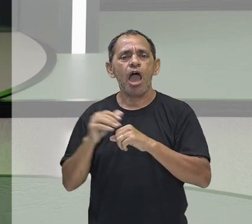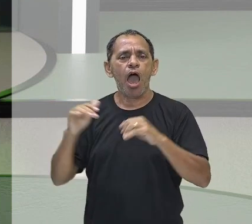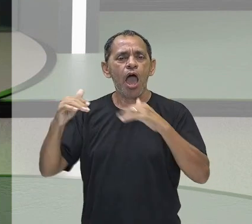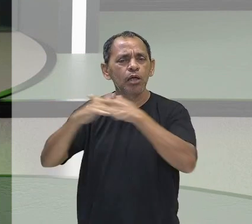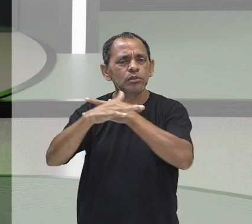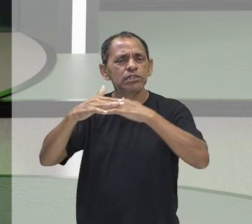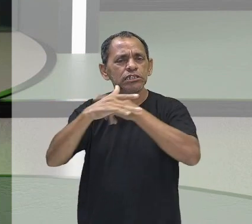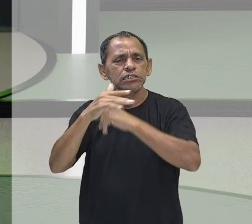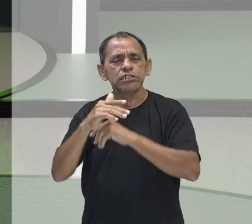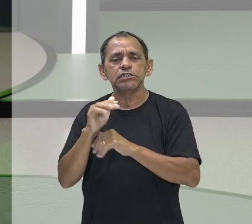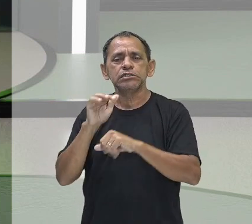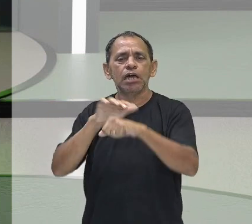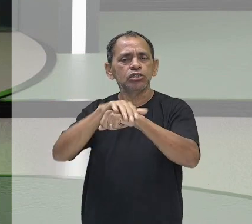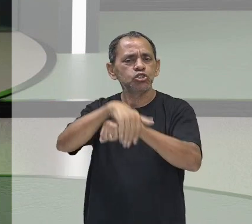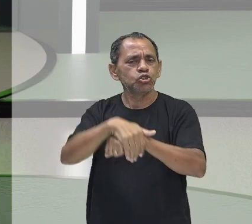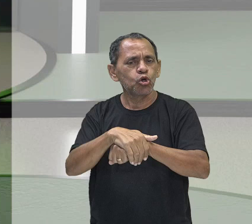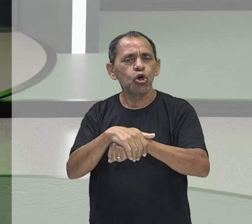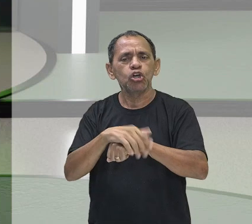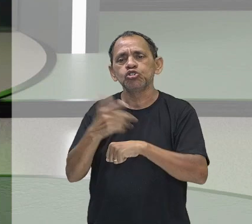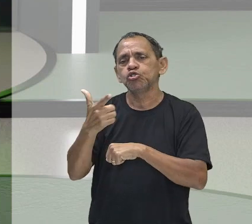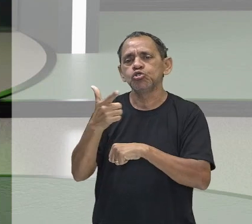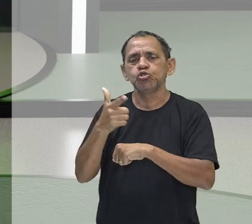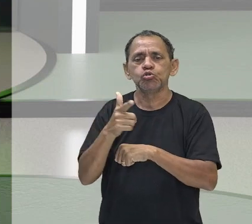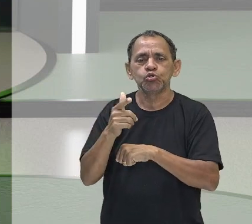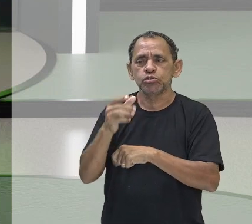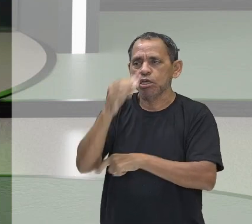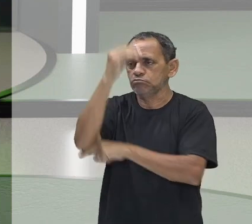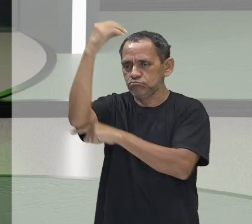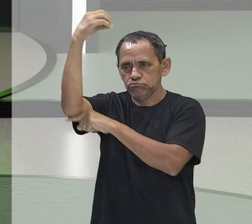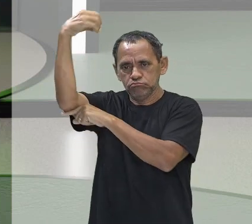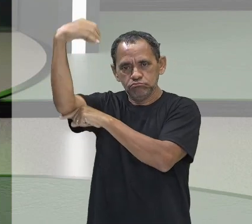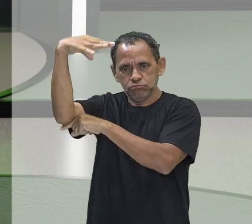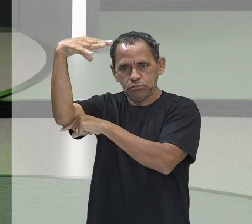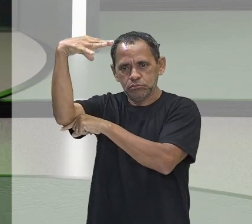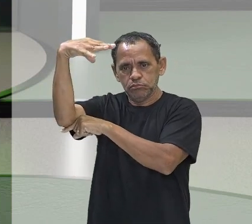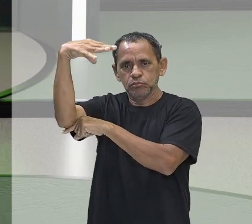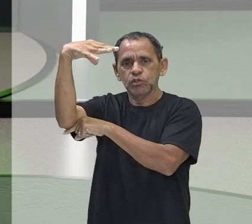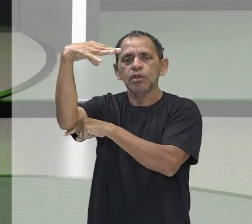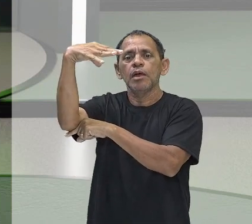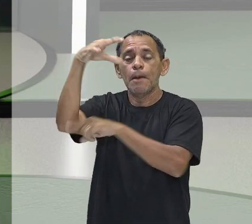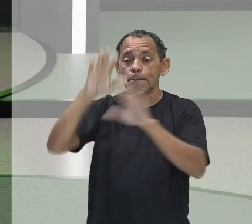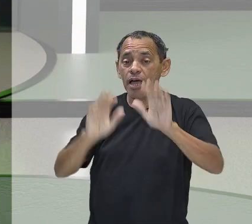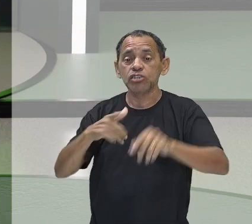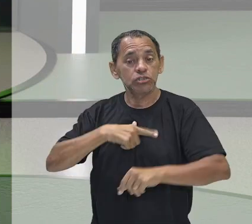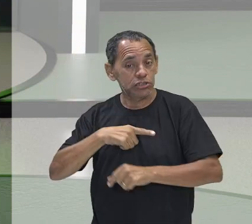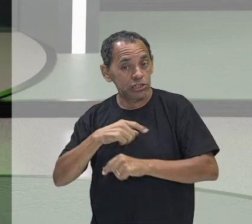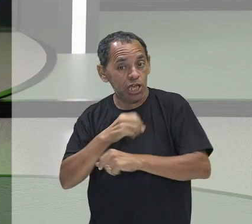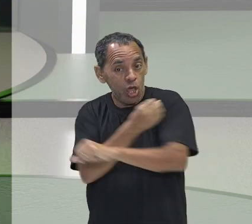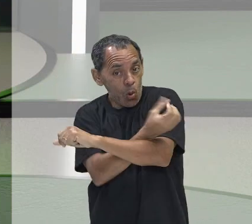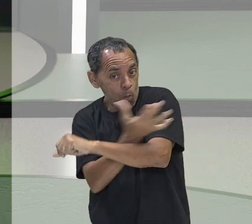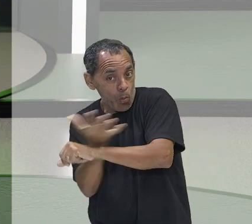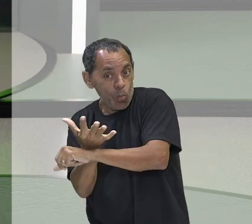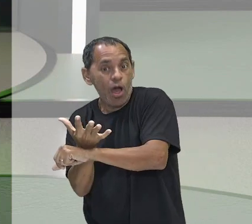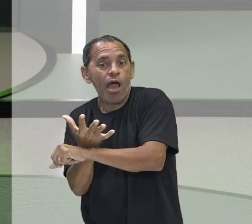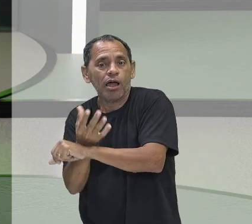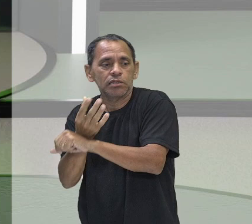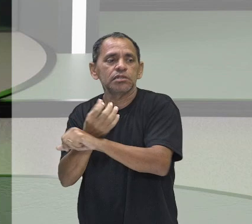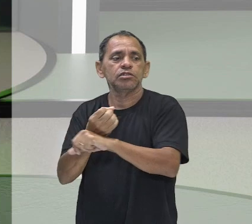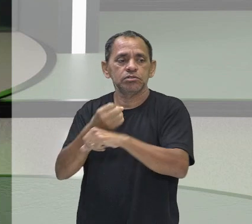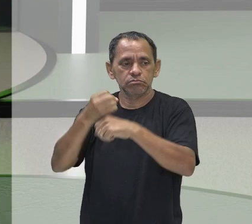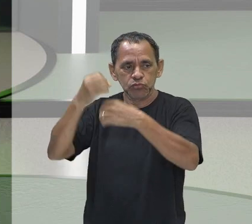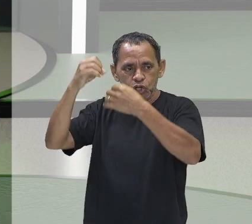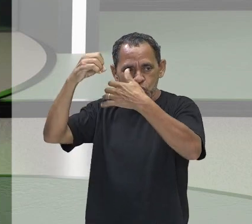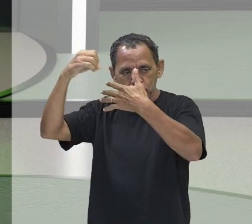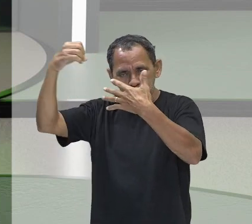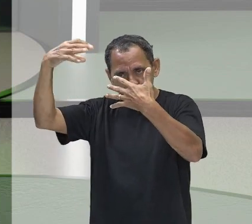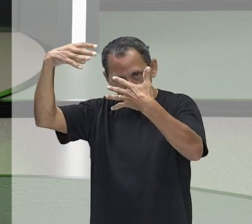de luz, mas árvores que brilham no escuro. Sim, porque essa planta que já foi modificada geneticamente, ela brilha